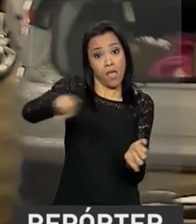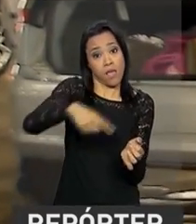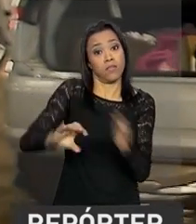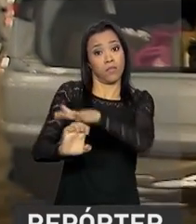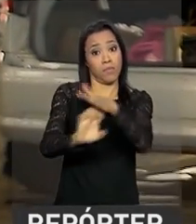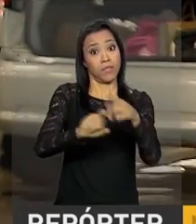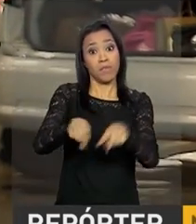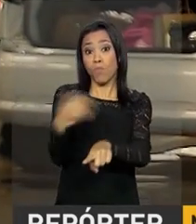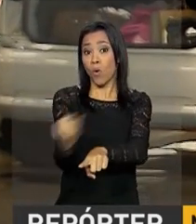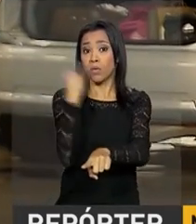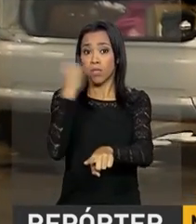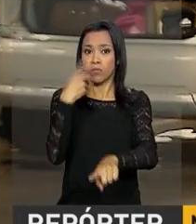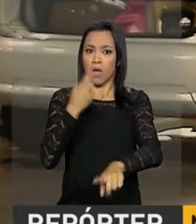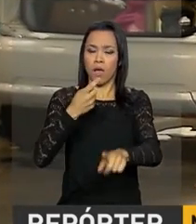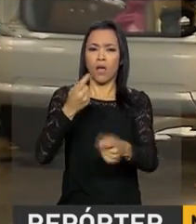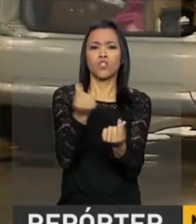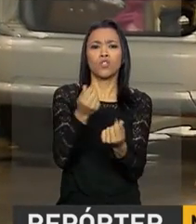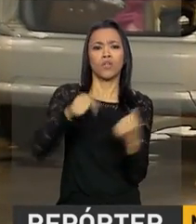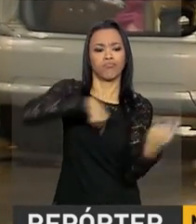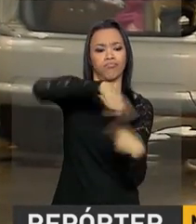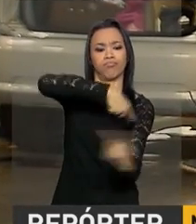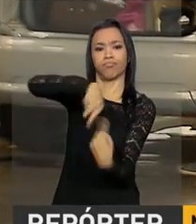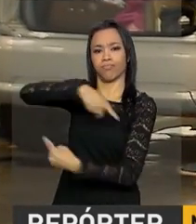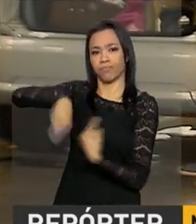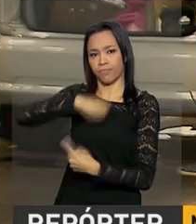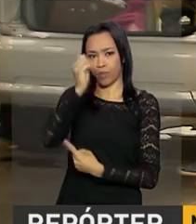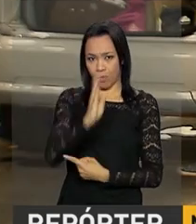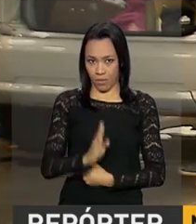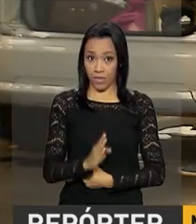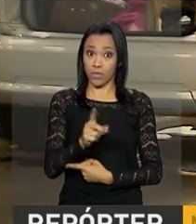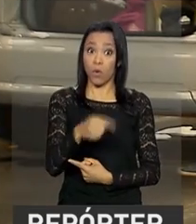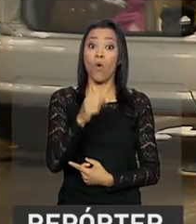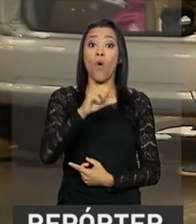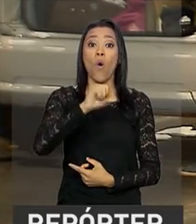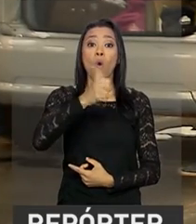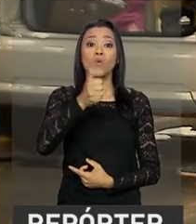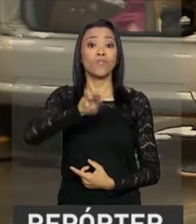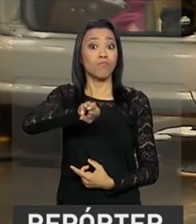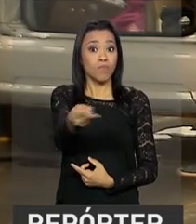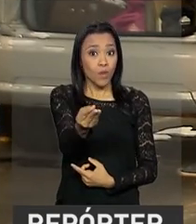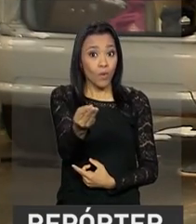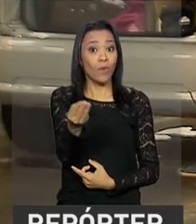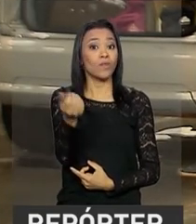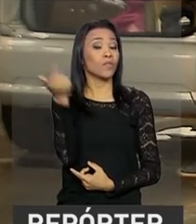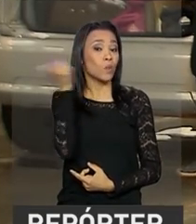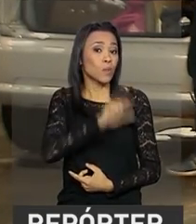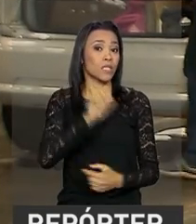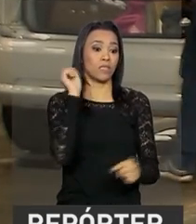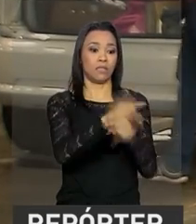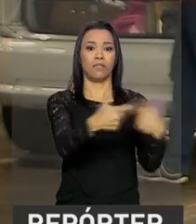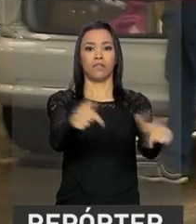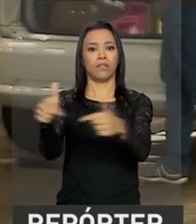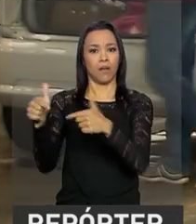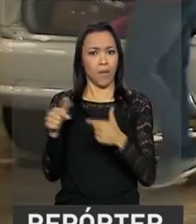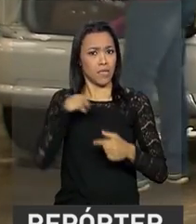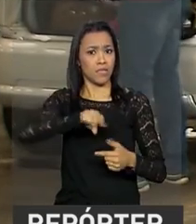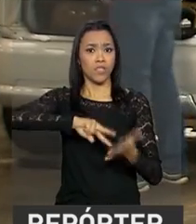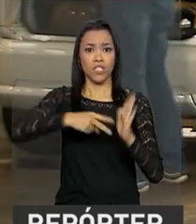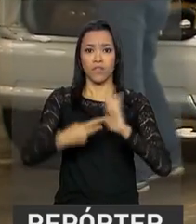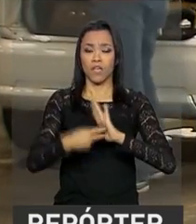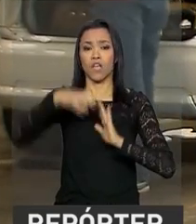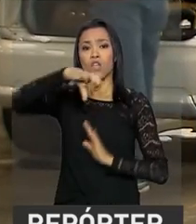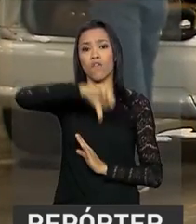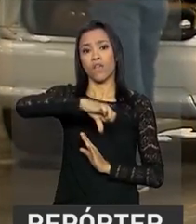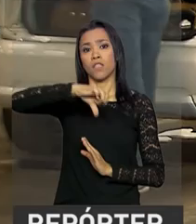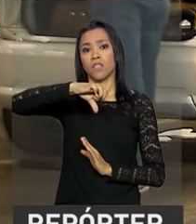para a economia do país nos últimos dez anos geraram mais de 11 milhões de postos de trabalho isso corresponde a